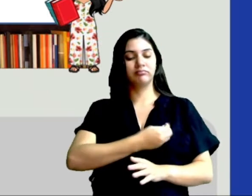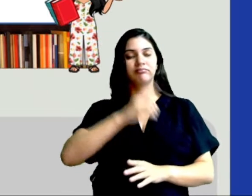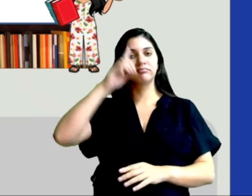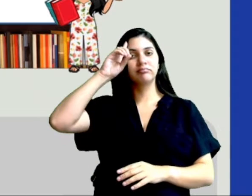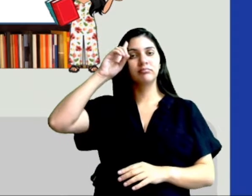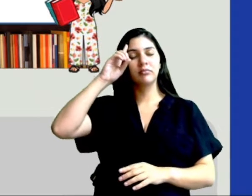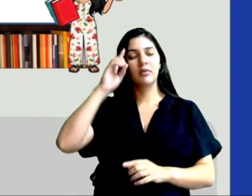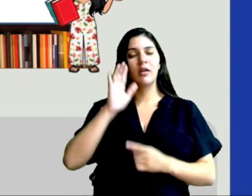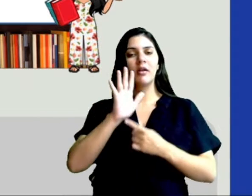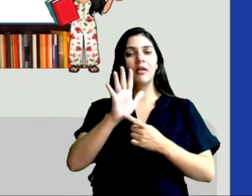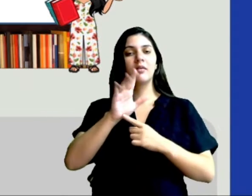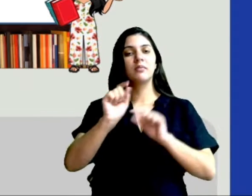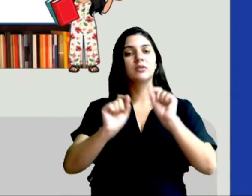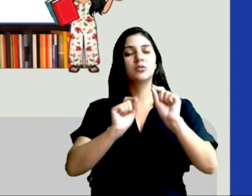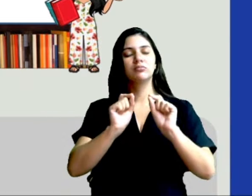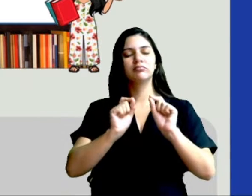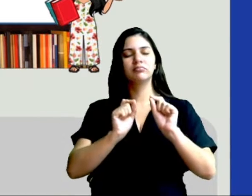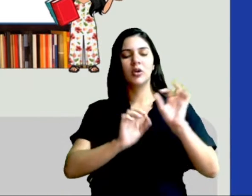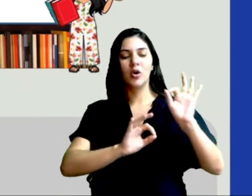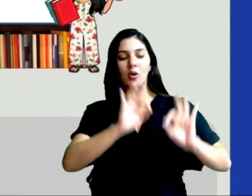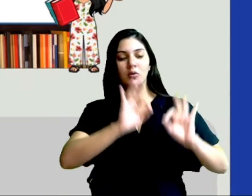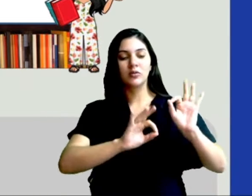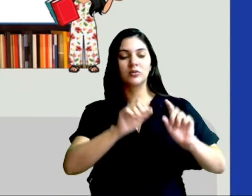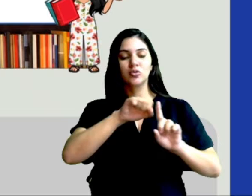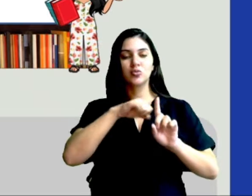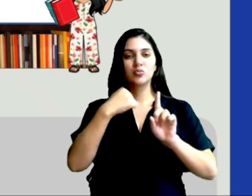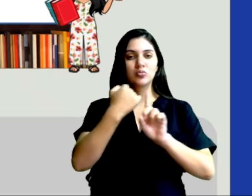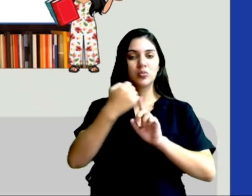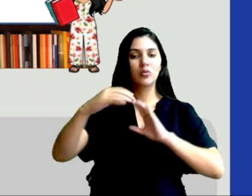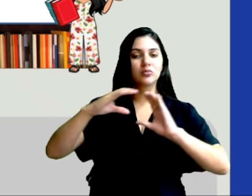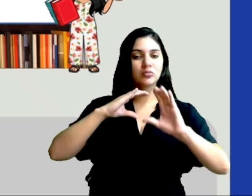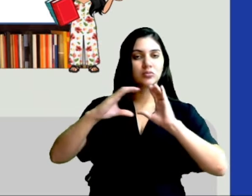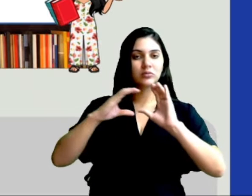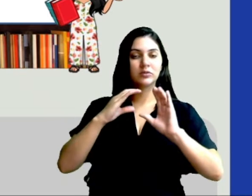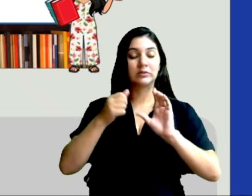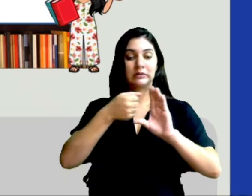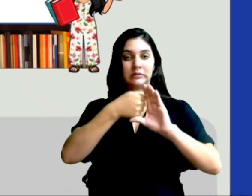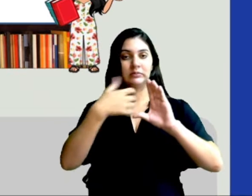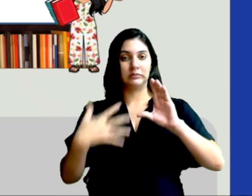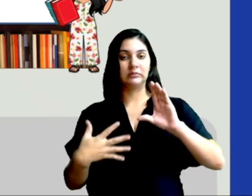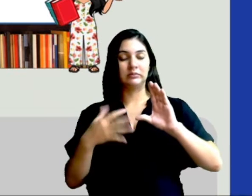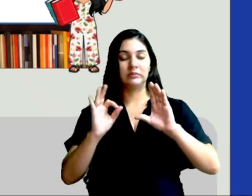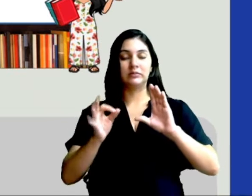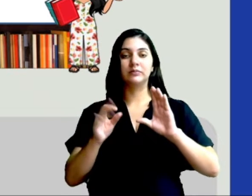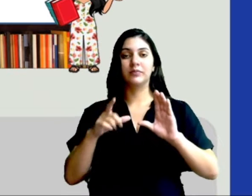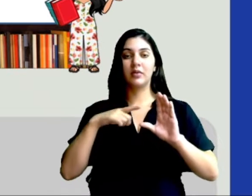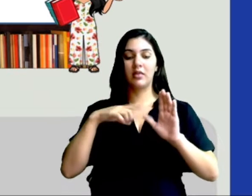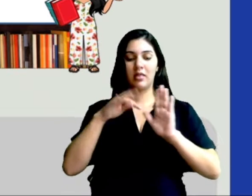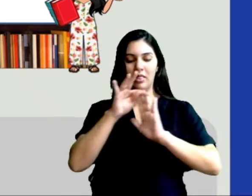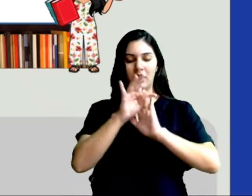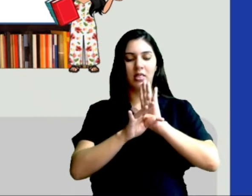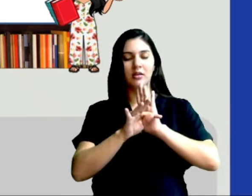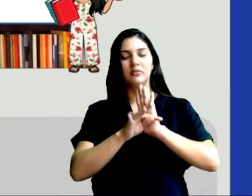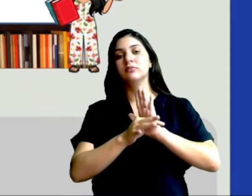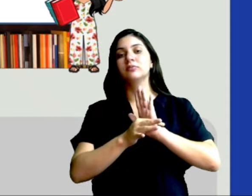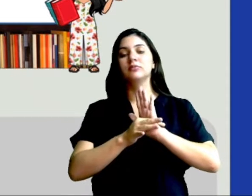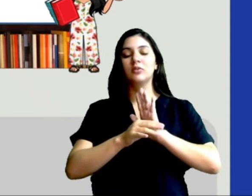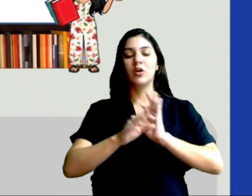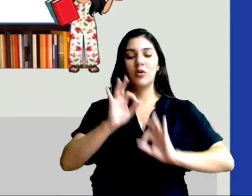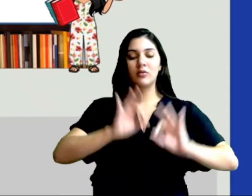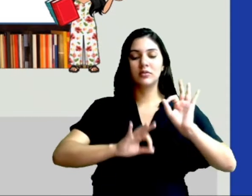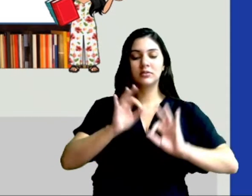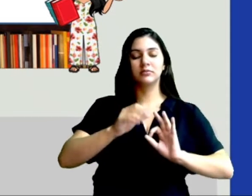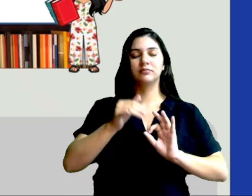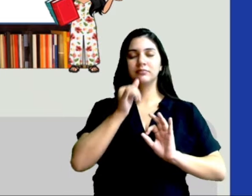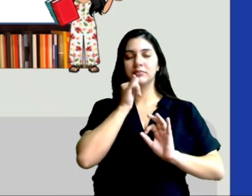que apresentam padrões sociocomunicativos característicos. São textos materializados em